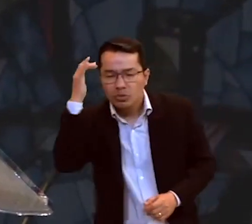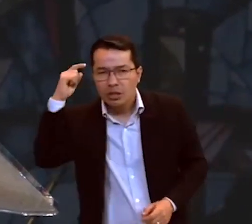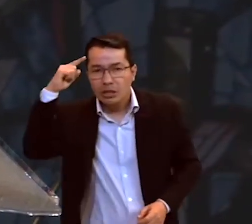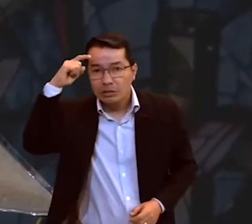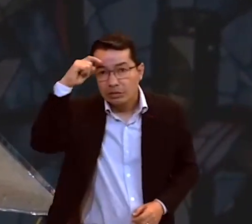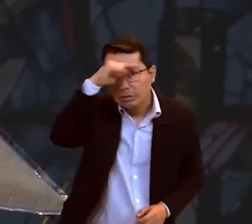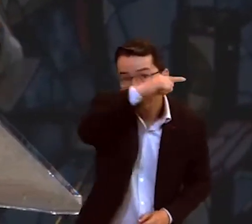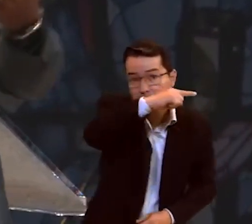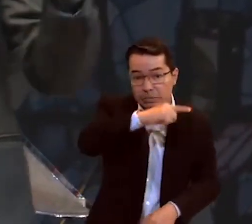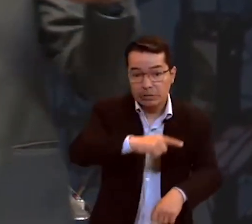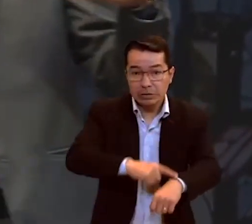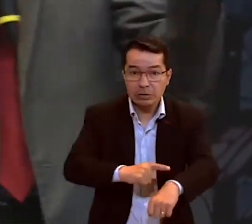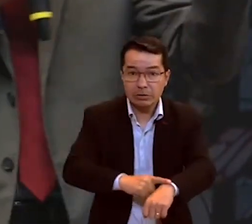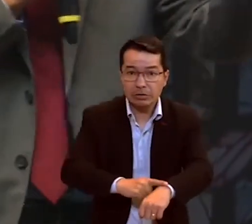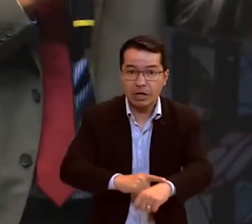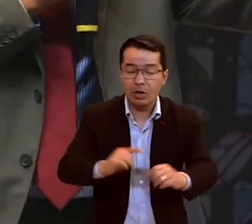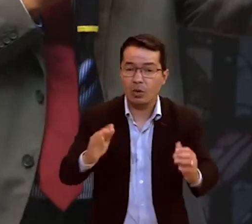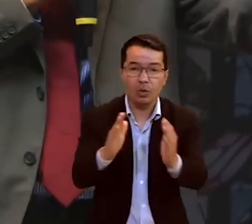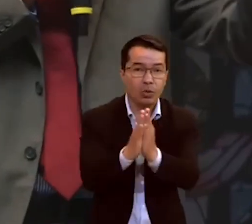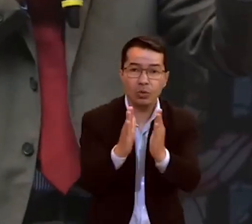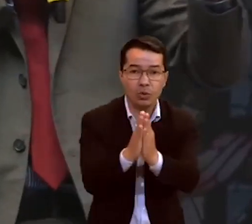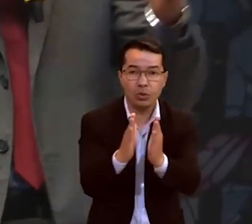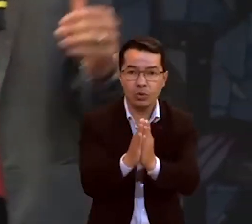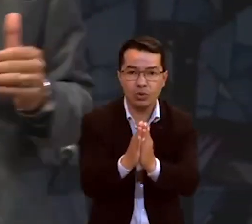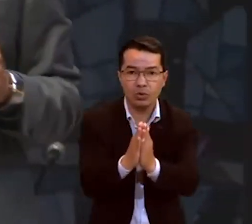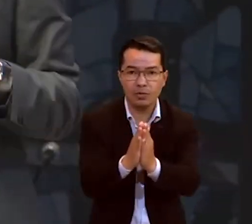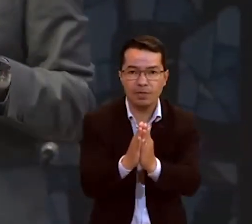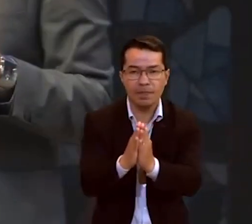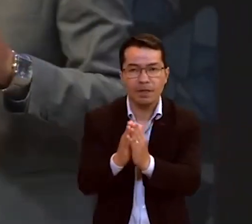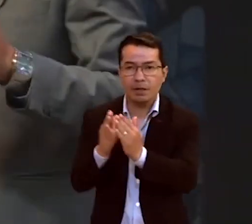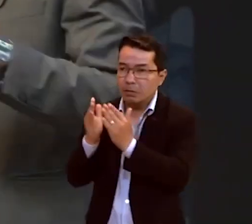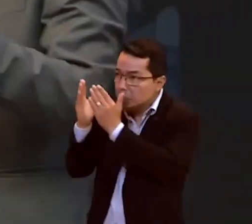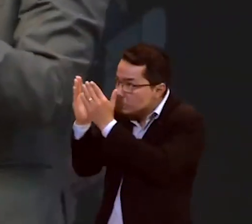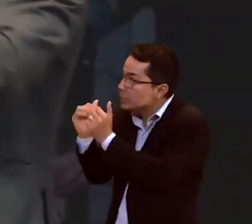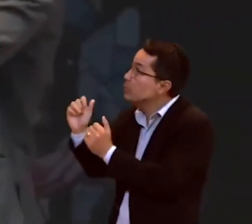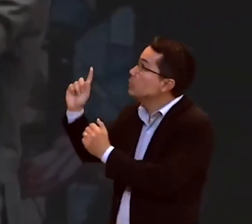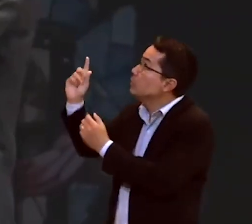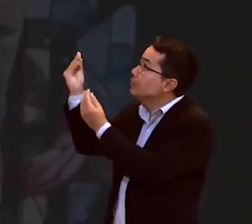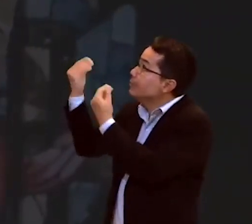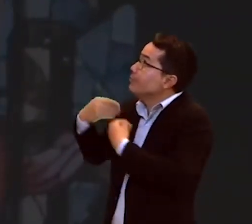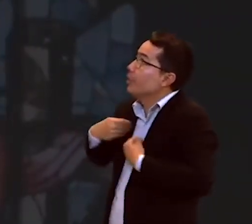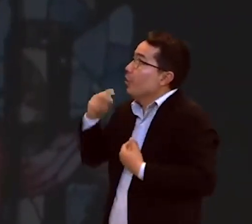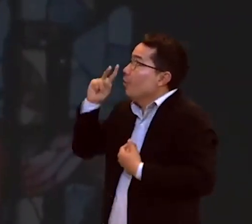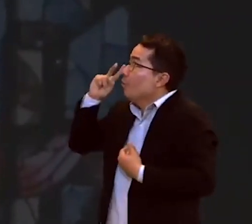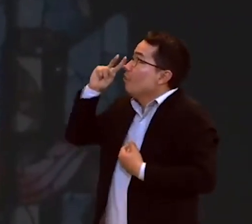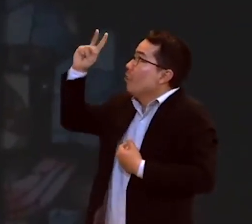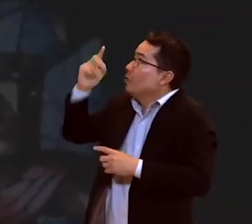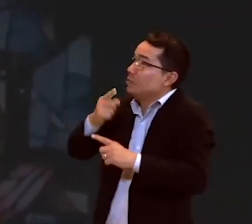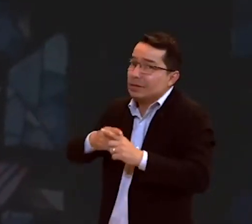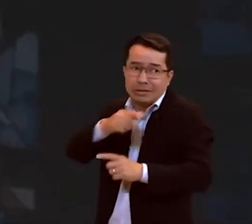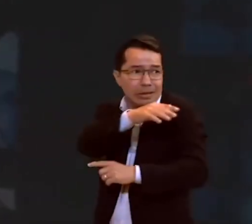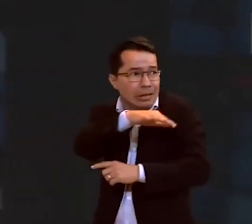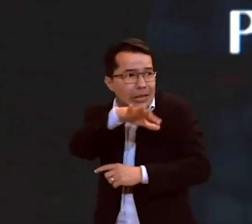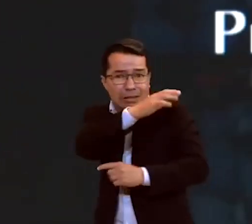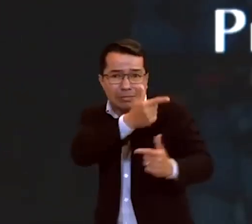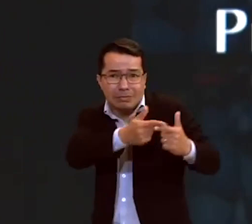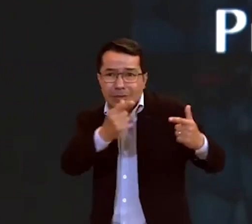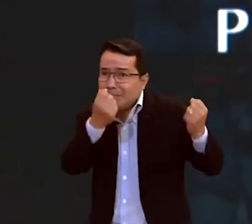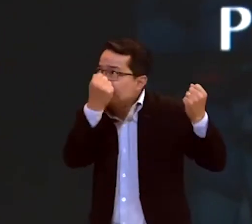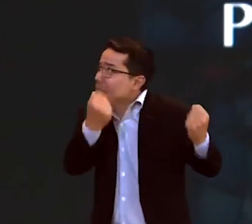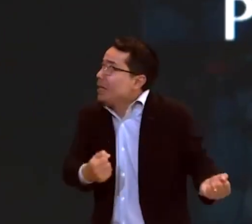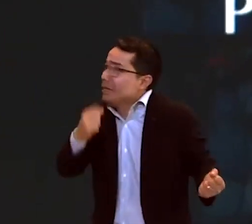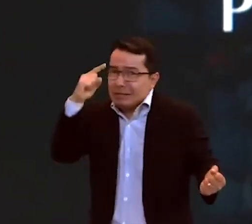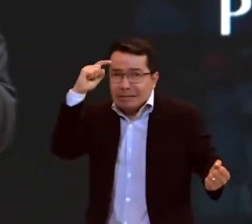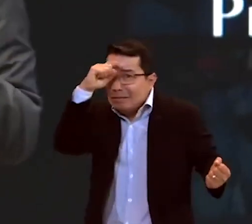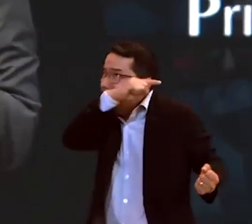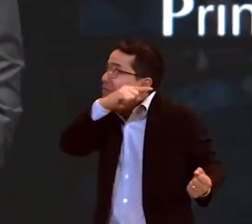E eles obtiveram força para enfrentar aquele desafio. Talvez muitos deles tiveram a solução para passar por aquilo,